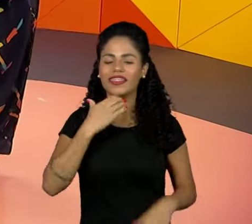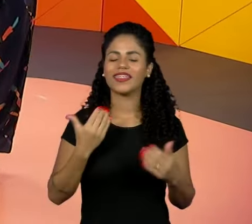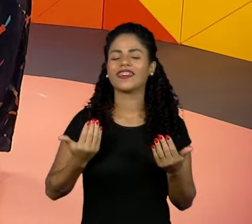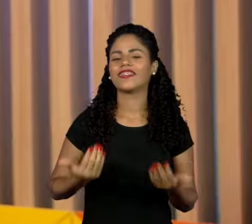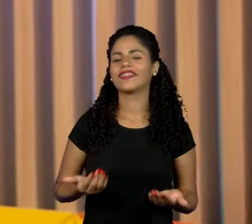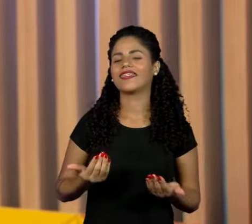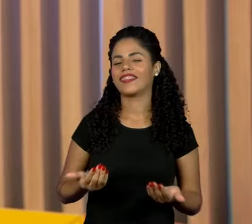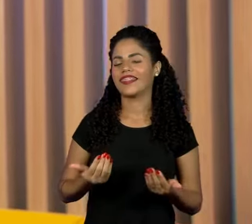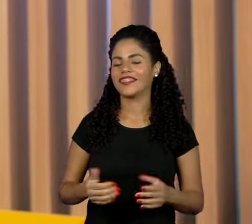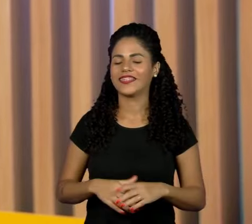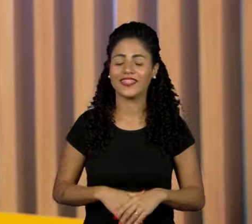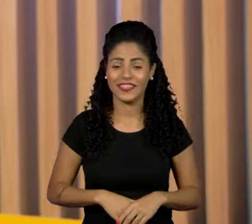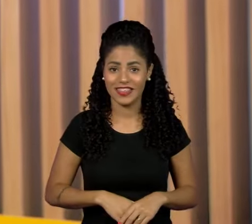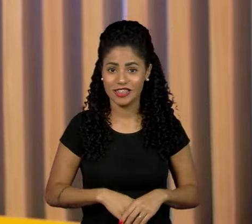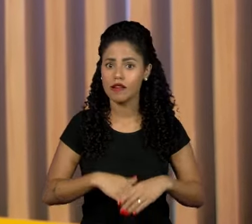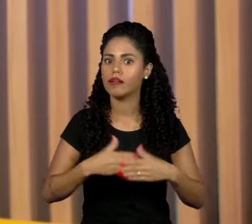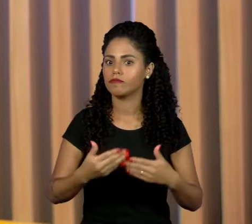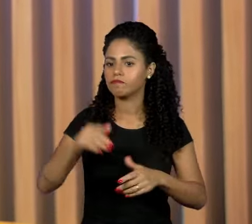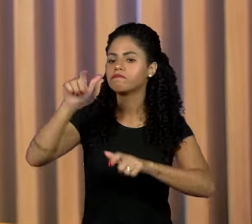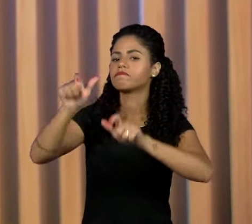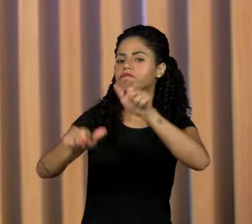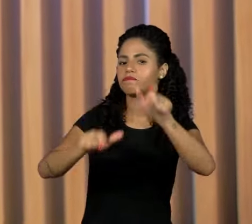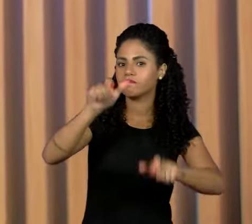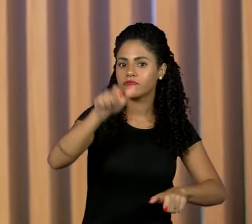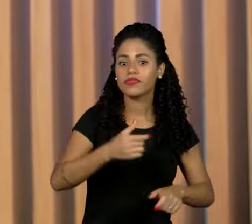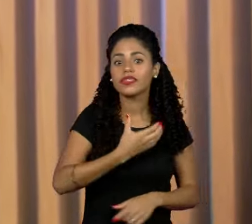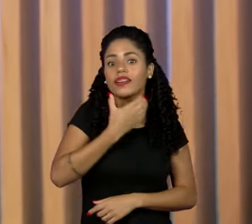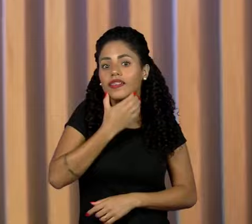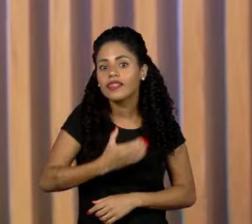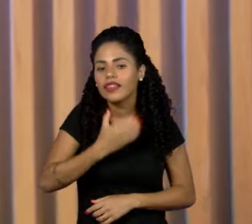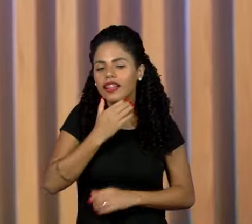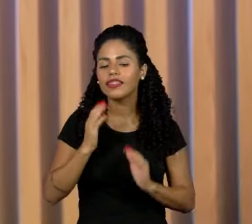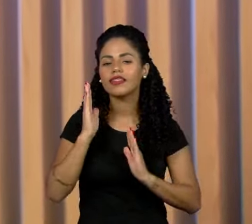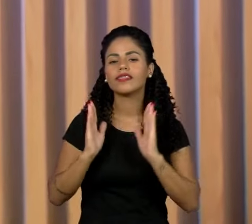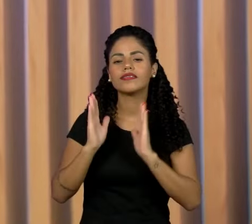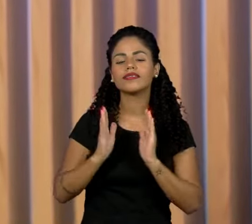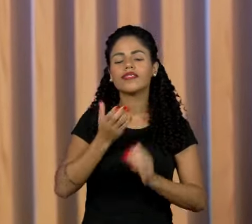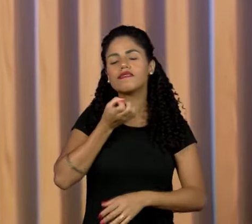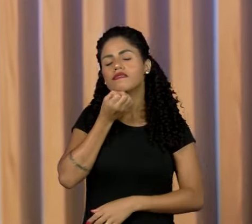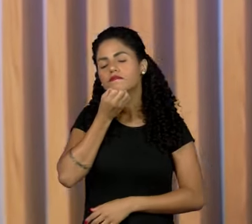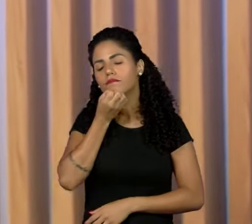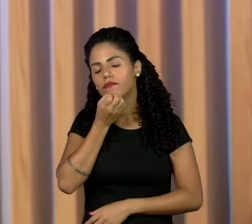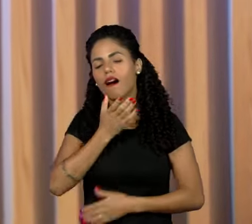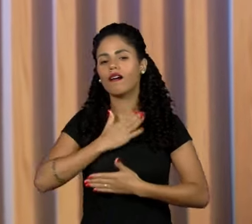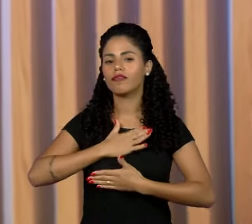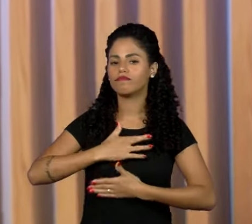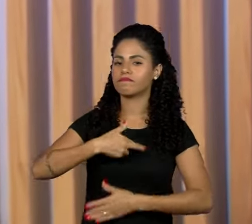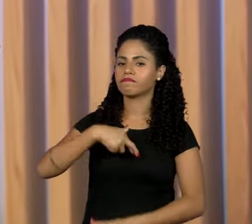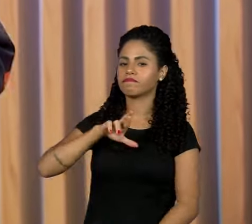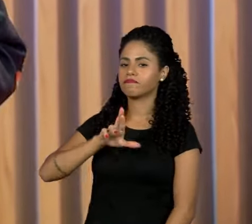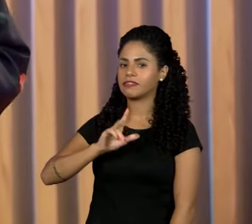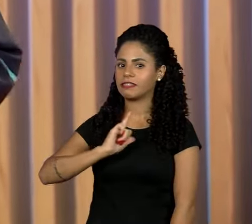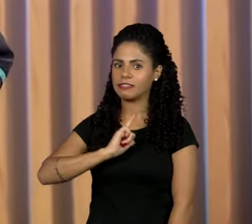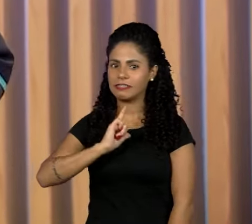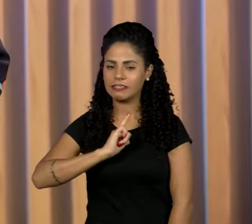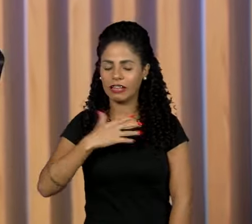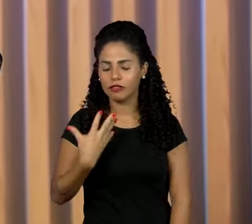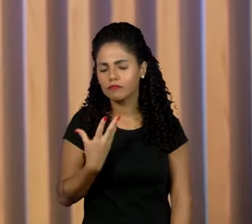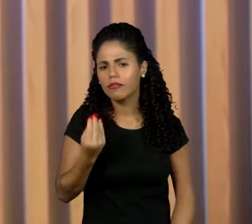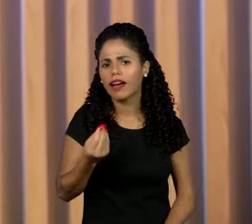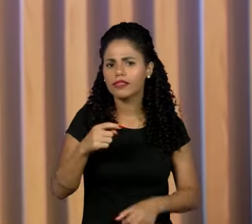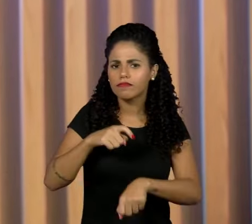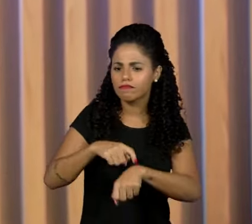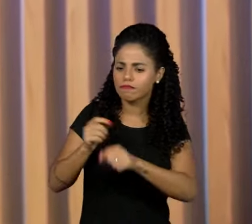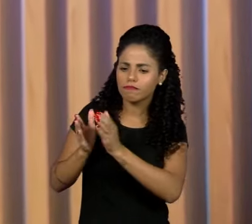leve. Para muitas pessoas, Natal é tempo de exercitar a espiritualidade, para mim também. E aí, durante muito tempo,